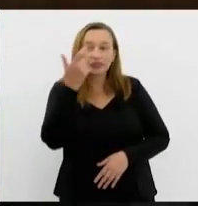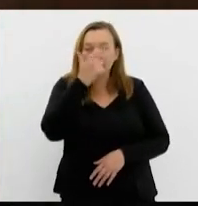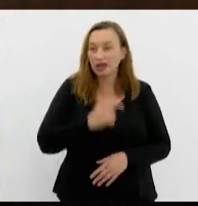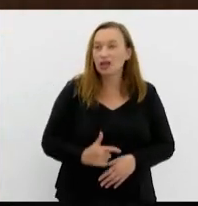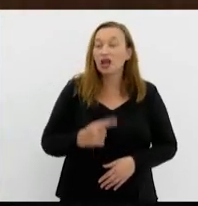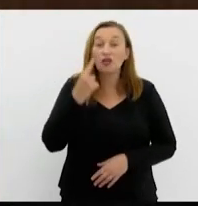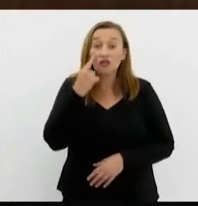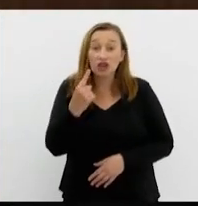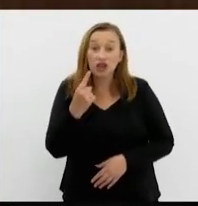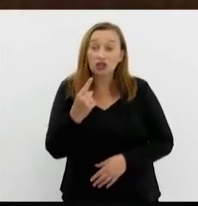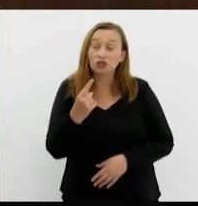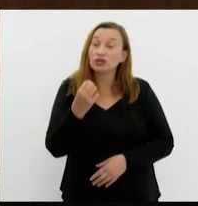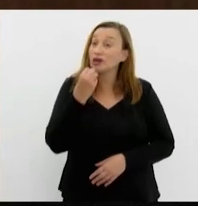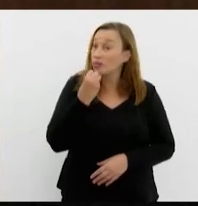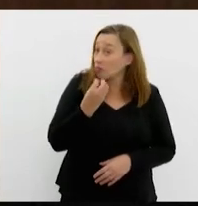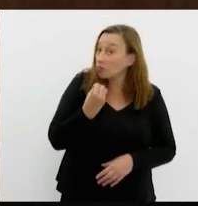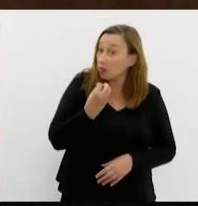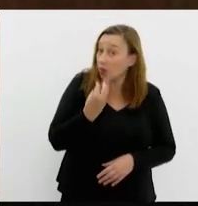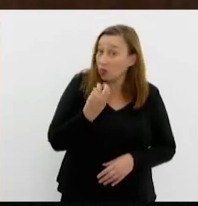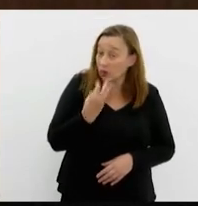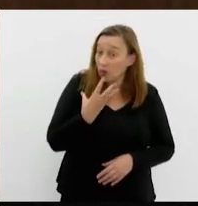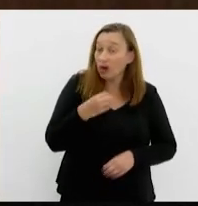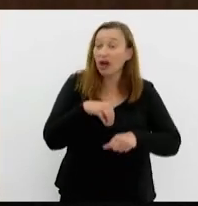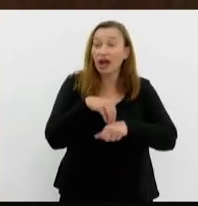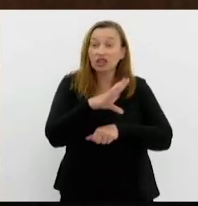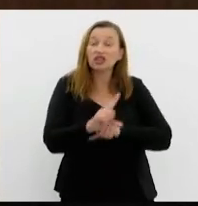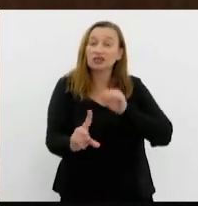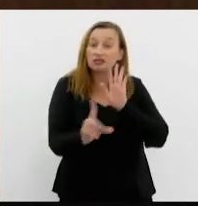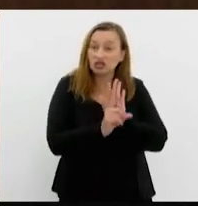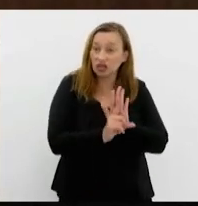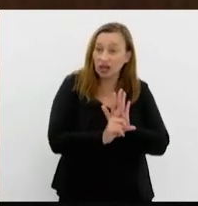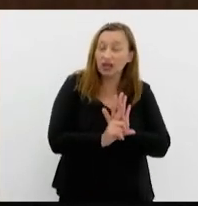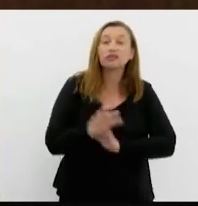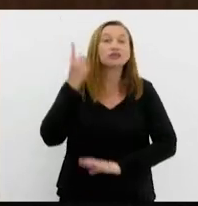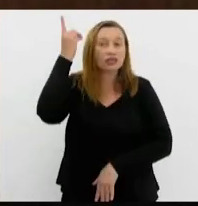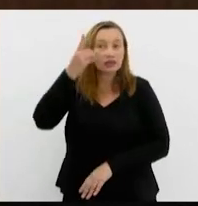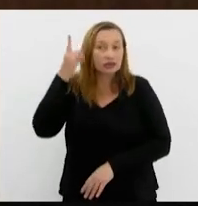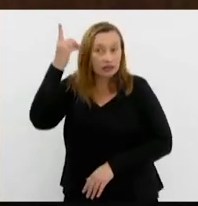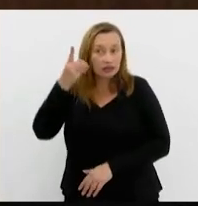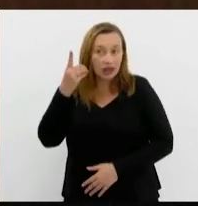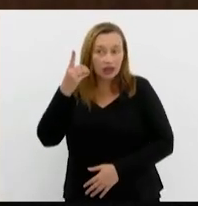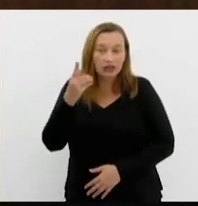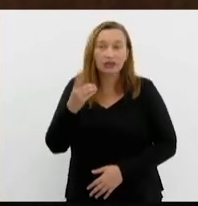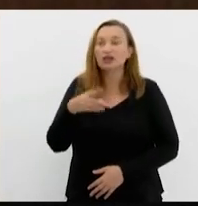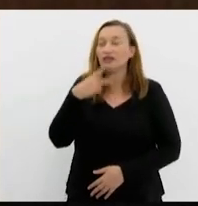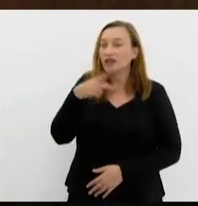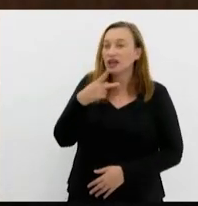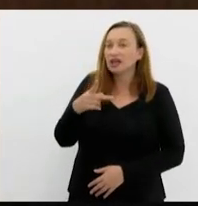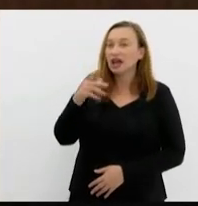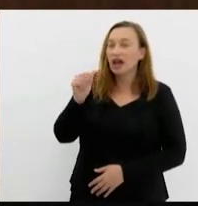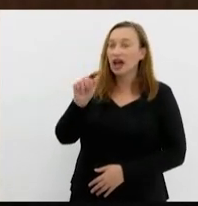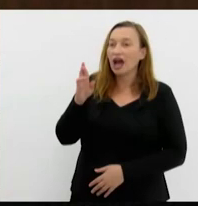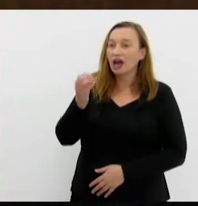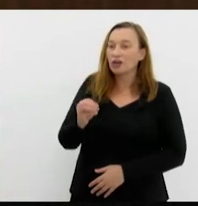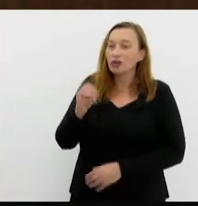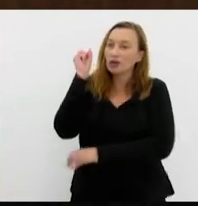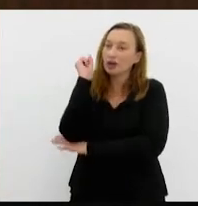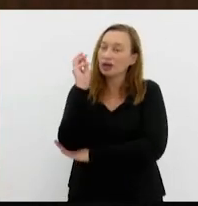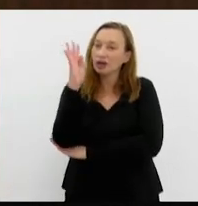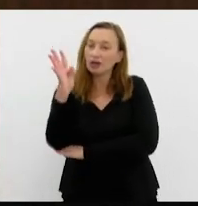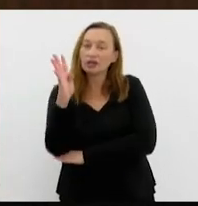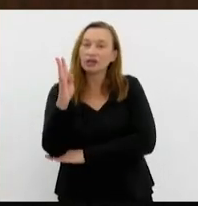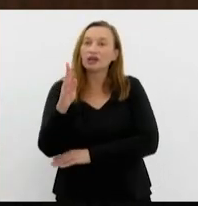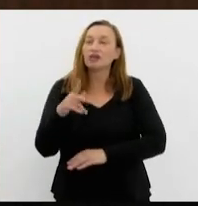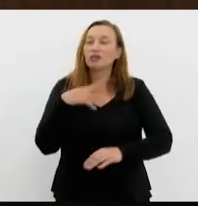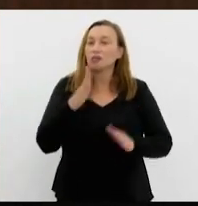muitos bons olhos, né, a indicação legislativa do deputado, ainda mais a gente falando de agroecologia, a gente está vivendo um período de